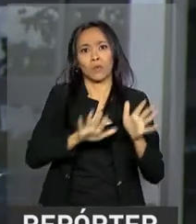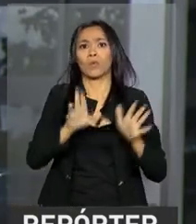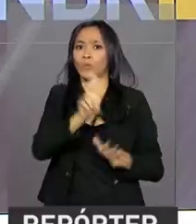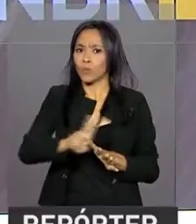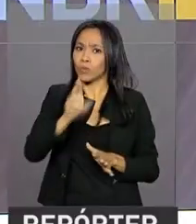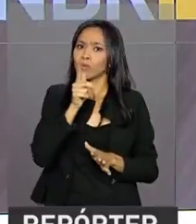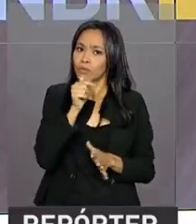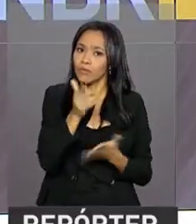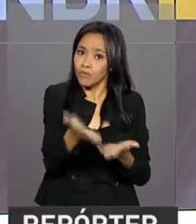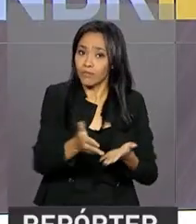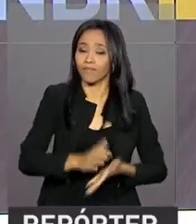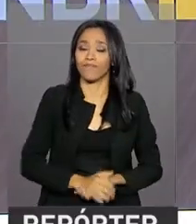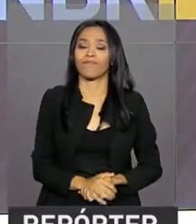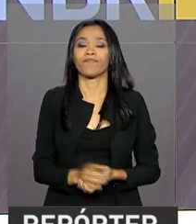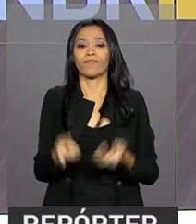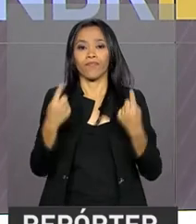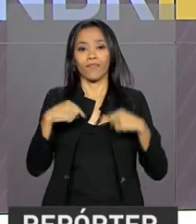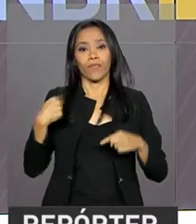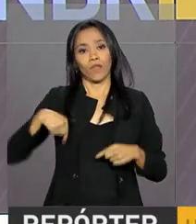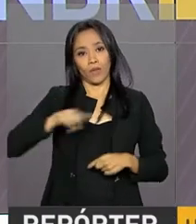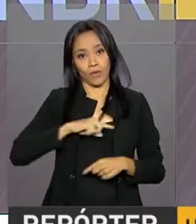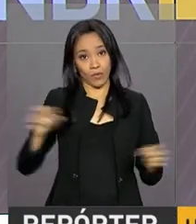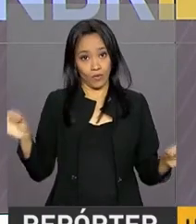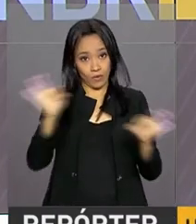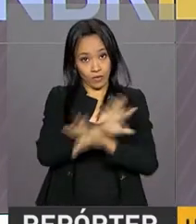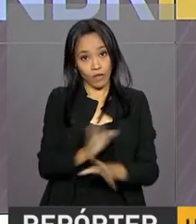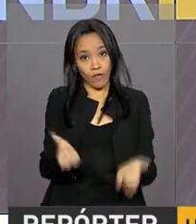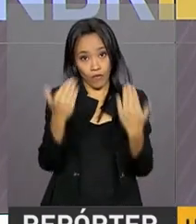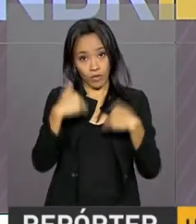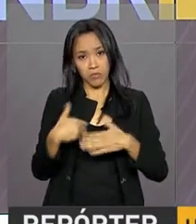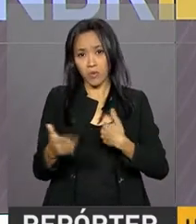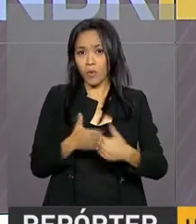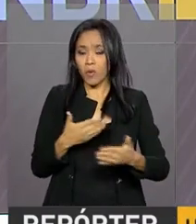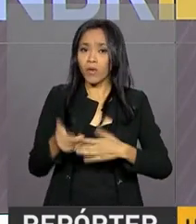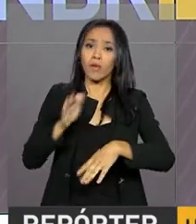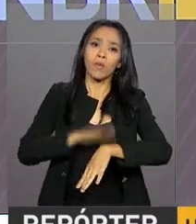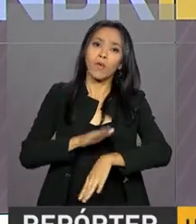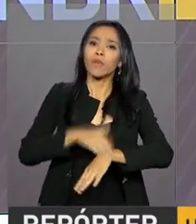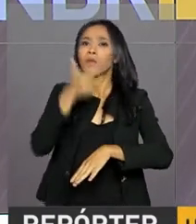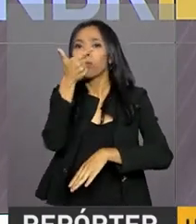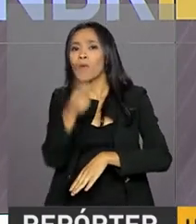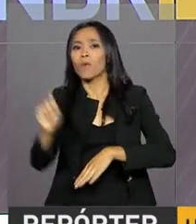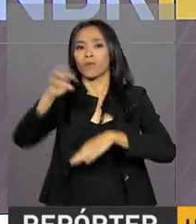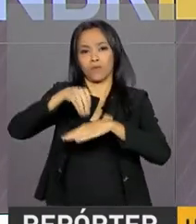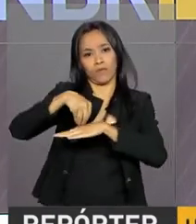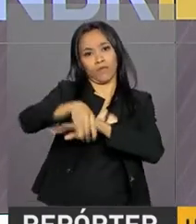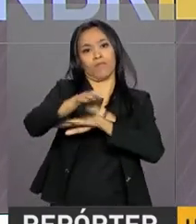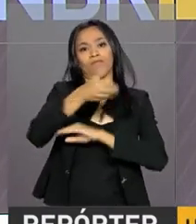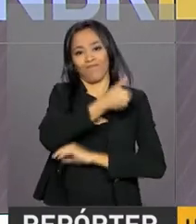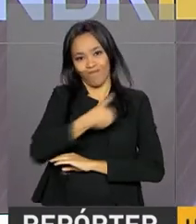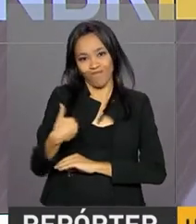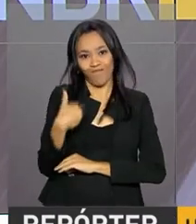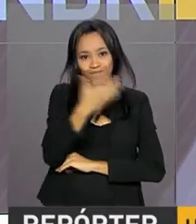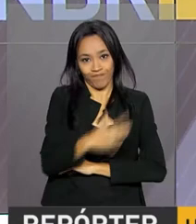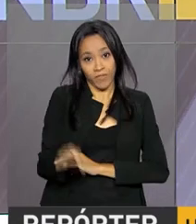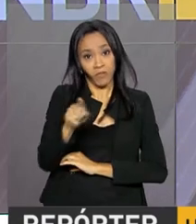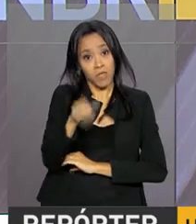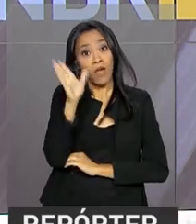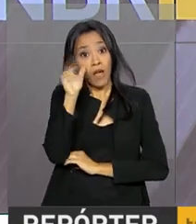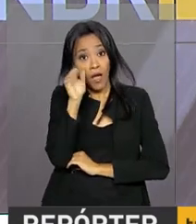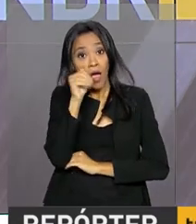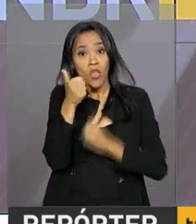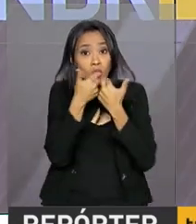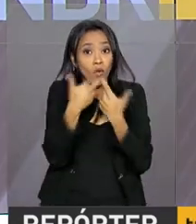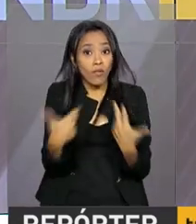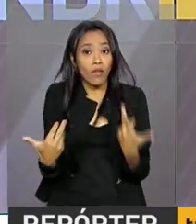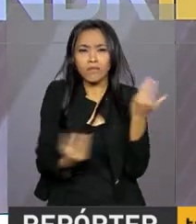nacional. Nós ficamos por aqui, voltamos a qualquer momento com outras notícias do governo federal. Você pode acompanhar também